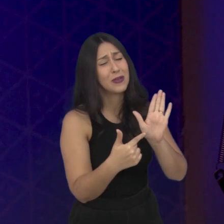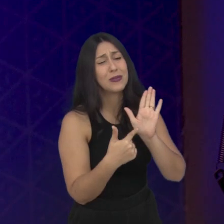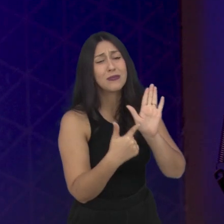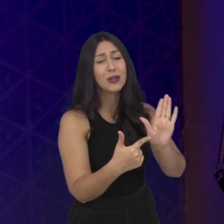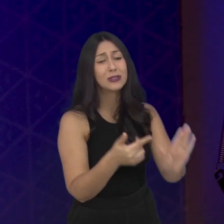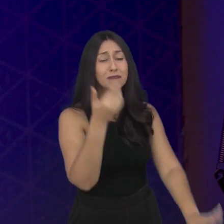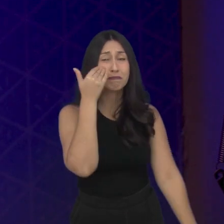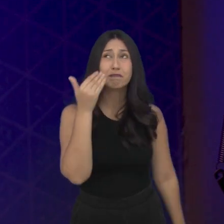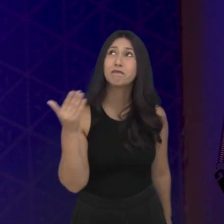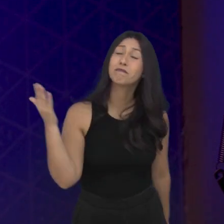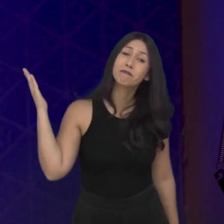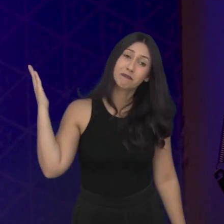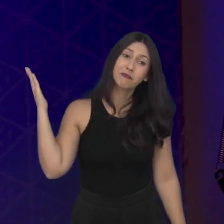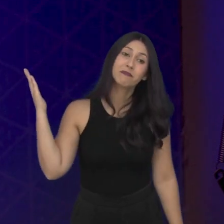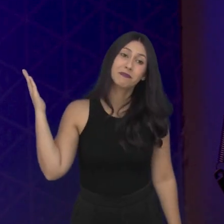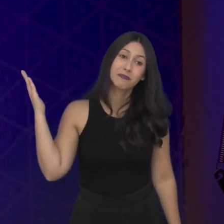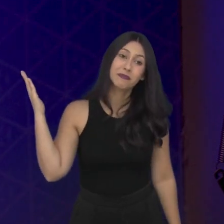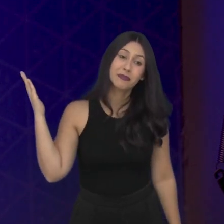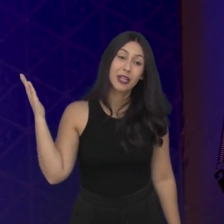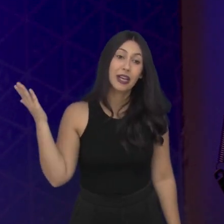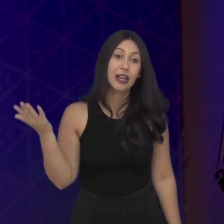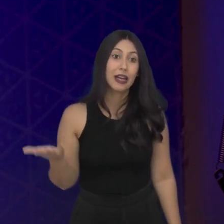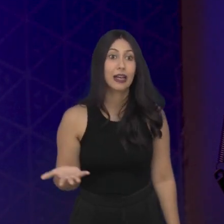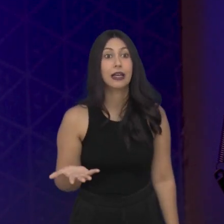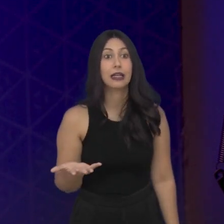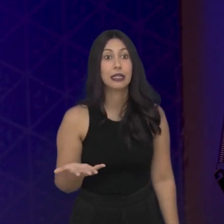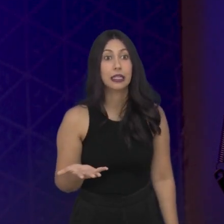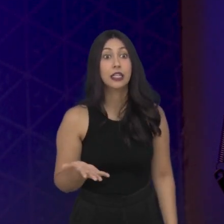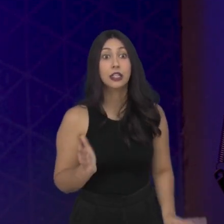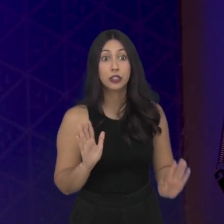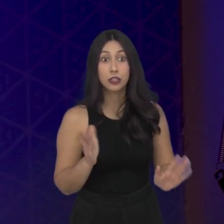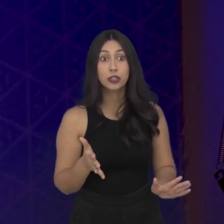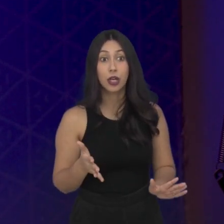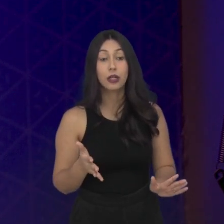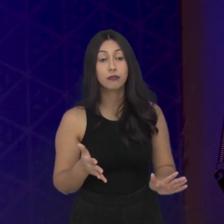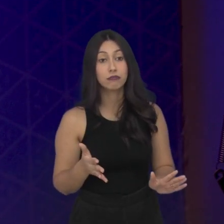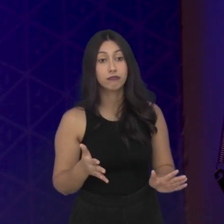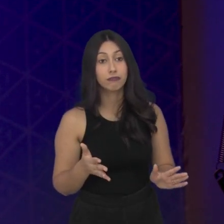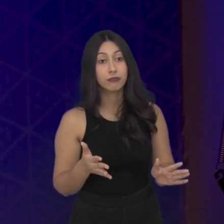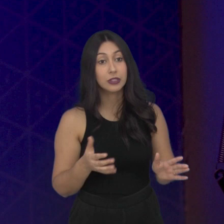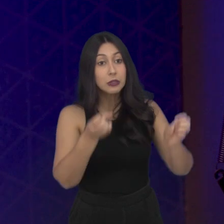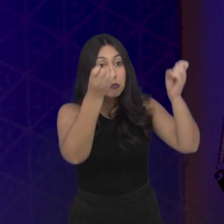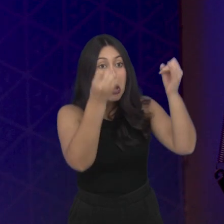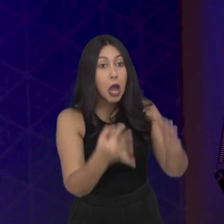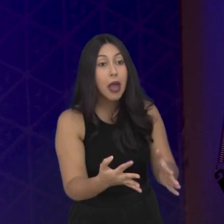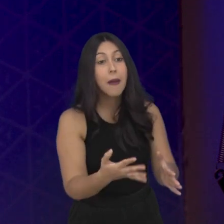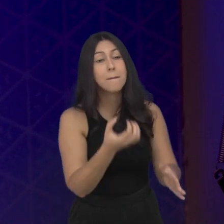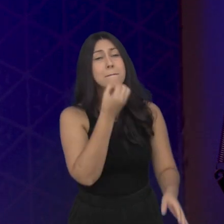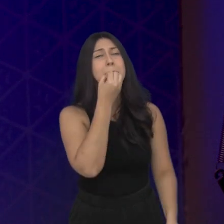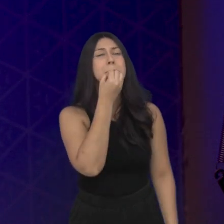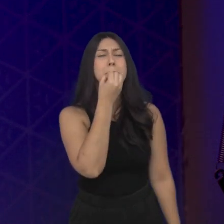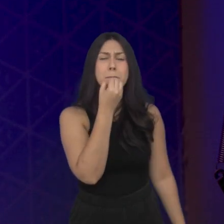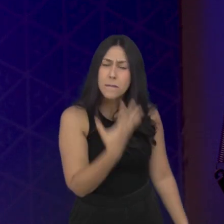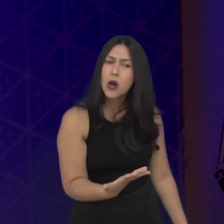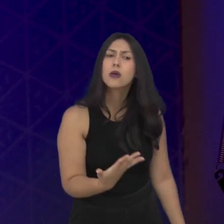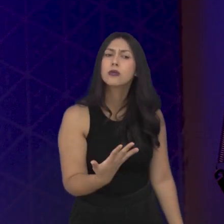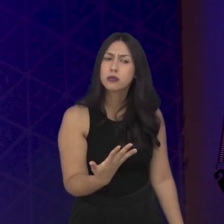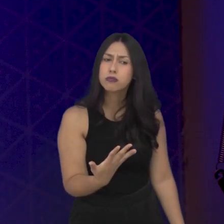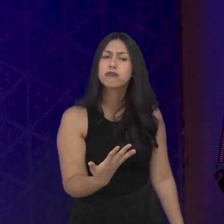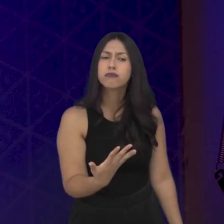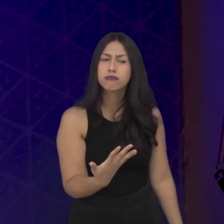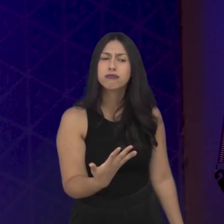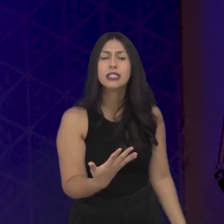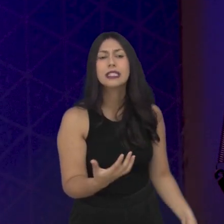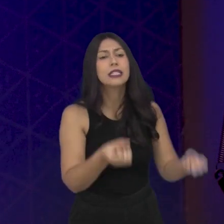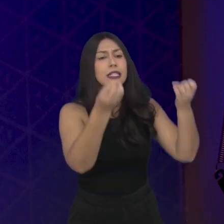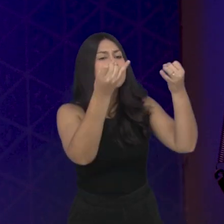aqui, que é o Não Quero Fazer Nada. Tá na Netflix. E, gente, é muito bom esse dorama. E